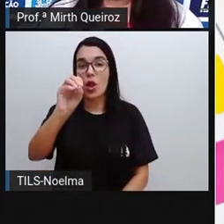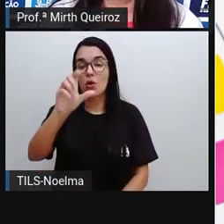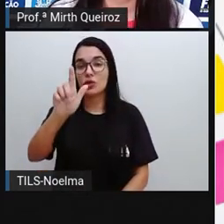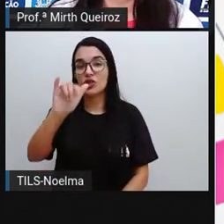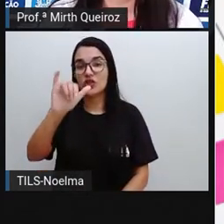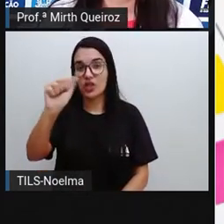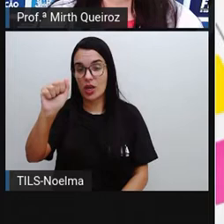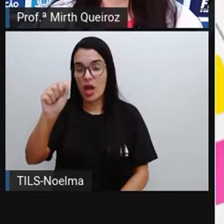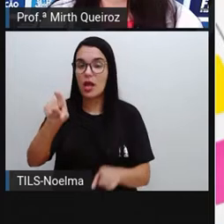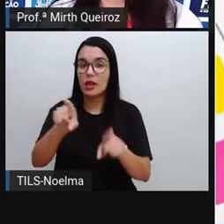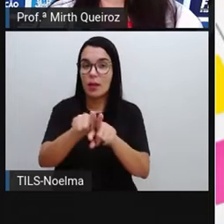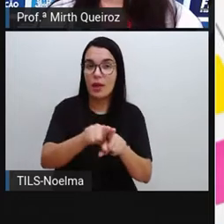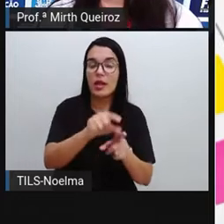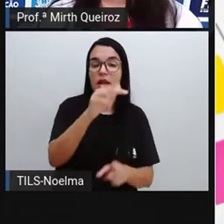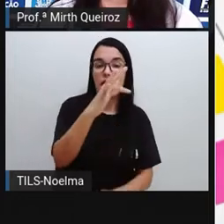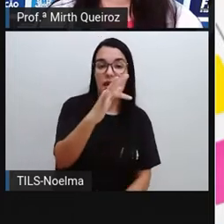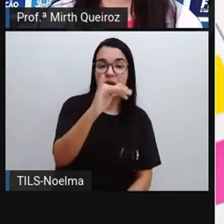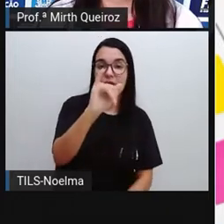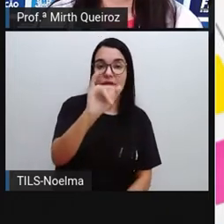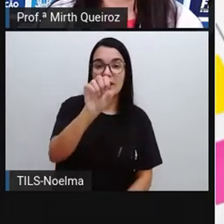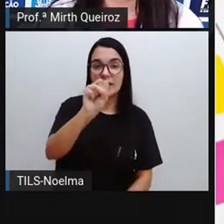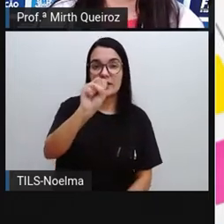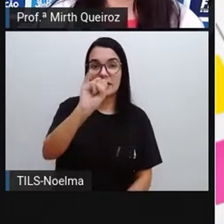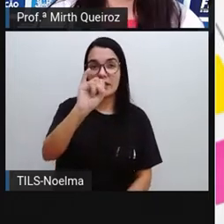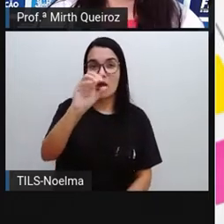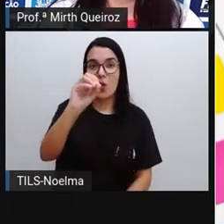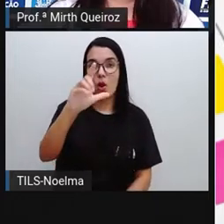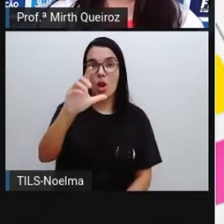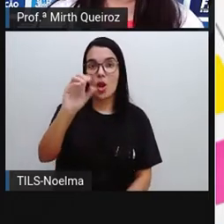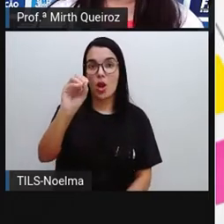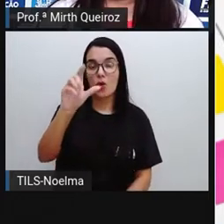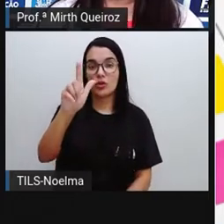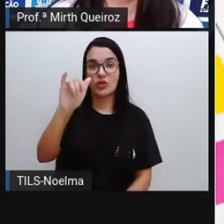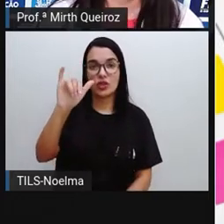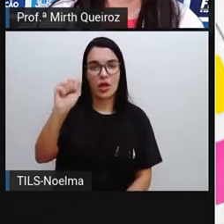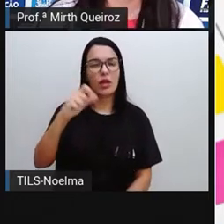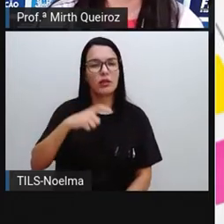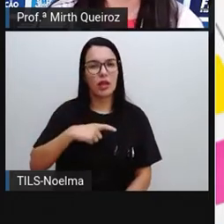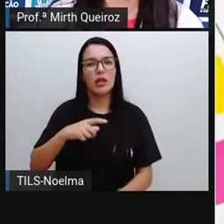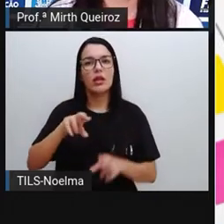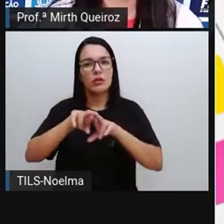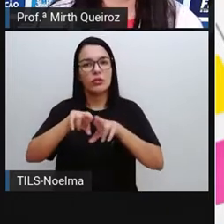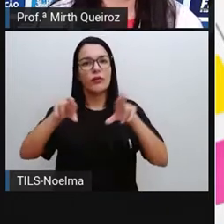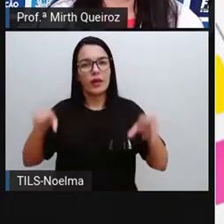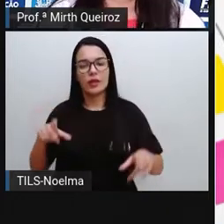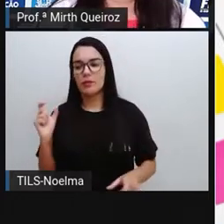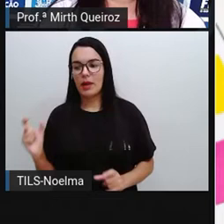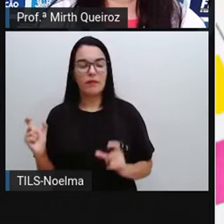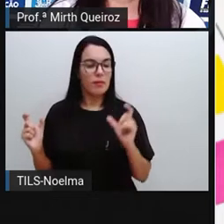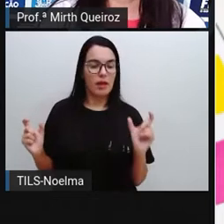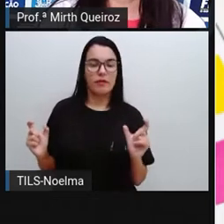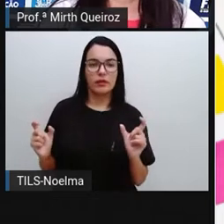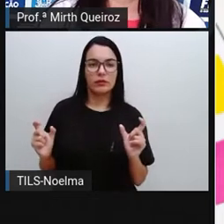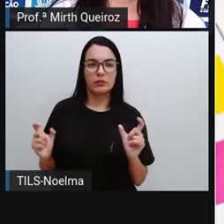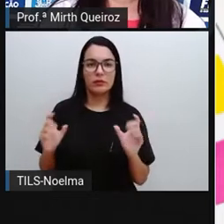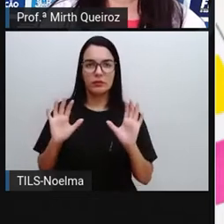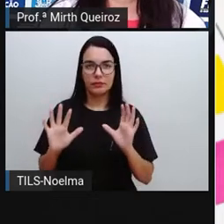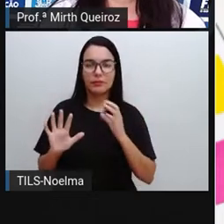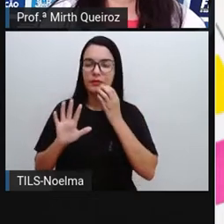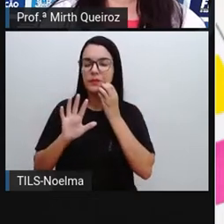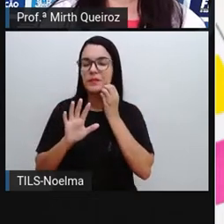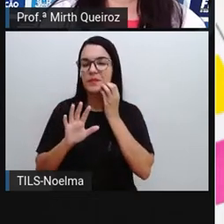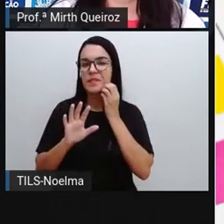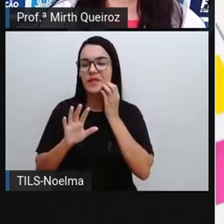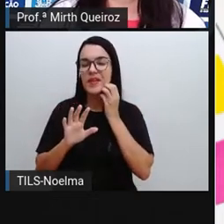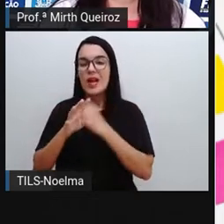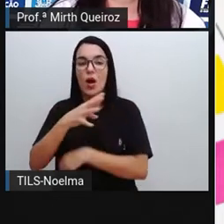uma diferença entre esses dois tipos de palavra, né? É algo que vocês vão estudar mais na frente. Geralmente, no quarto ano, a gente